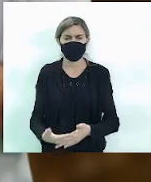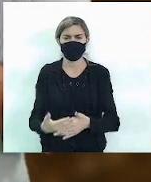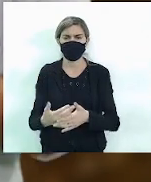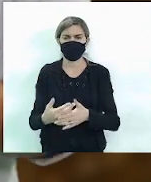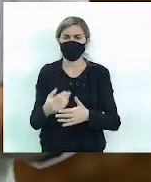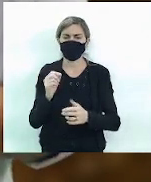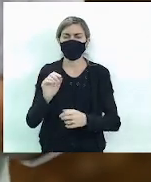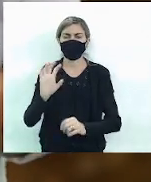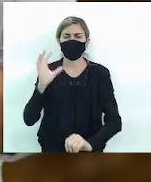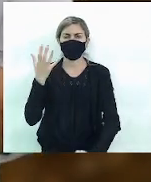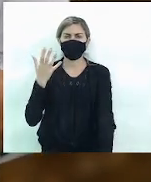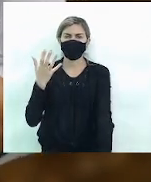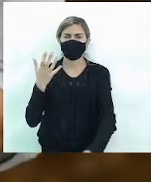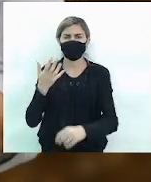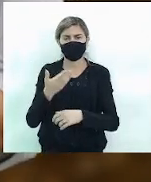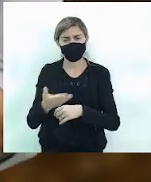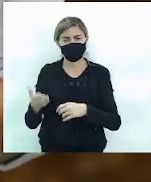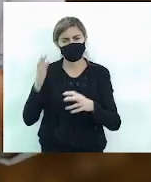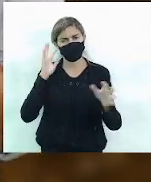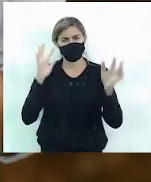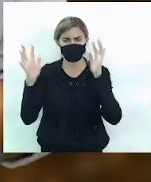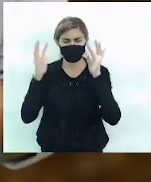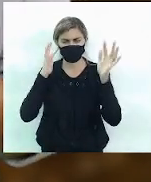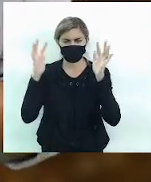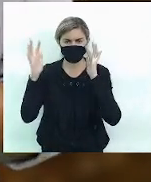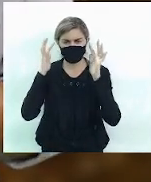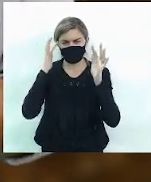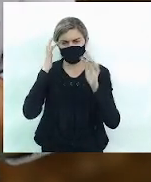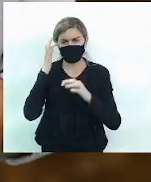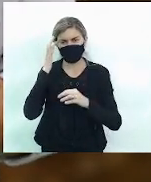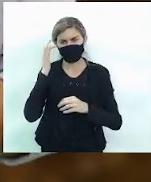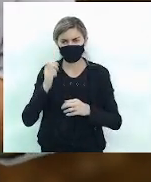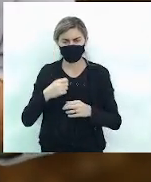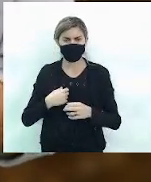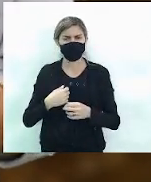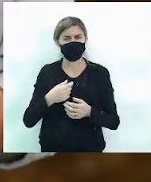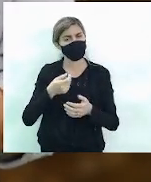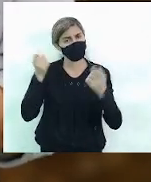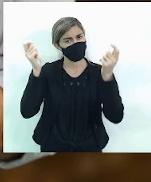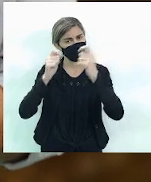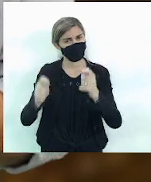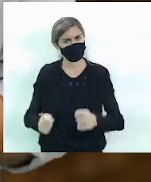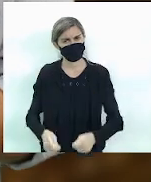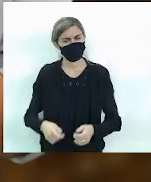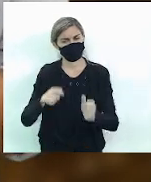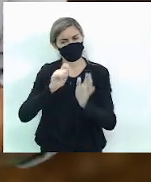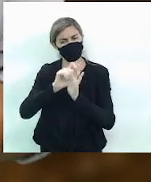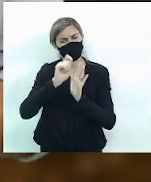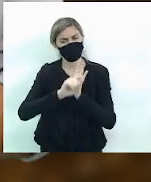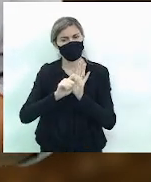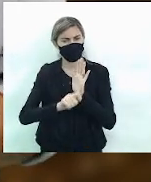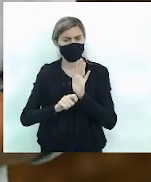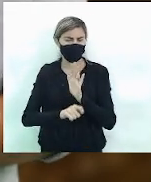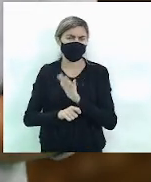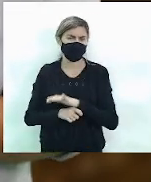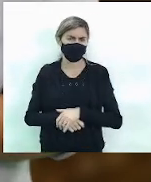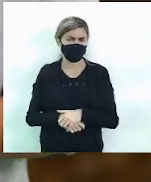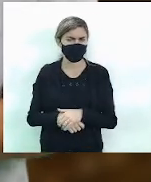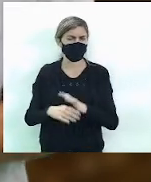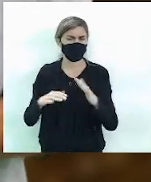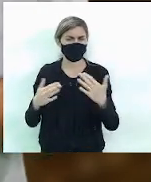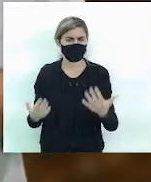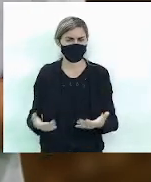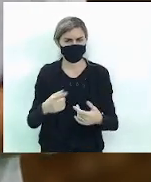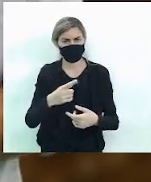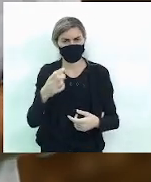o que é que acontece? Refletiu e reflete diretamente na construção artística, na escrita desse compositor. Então,